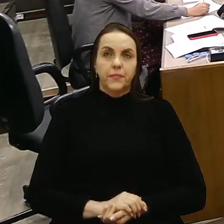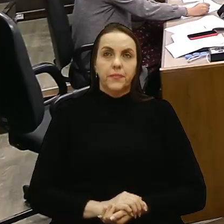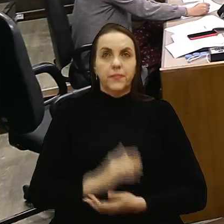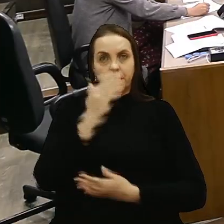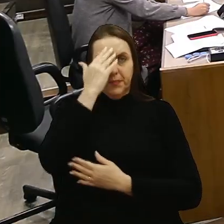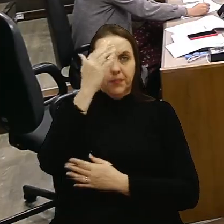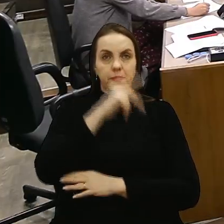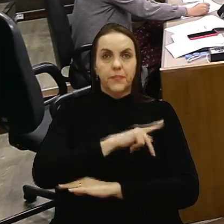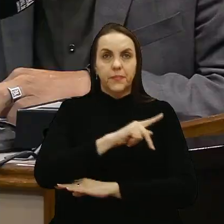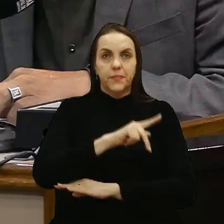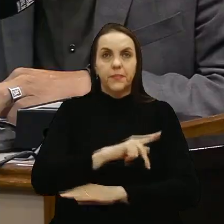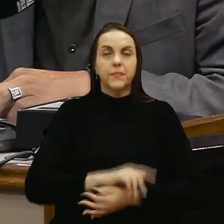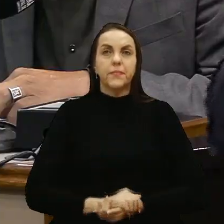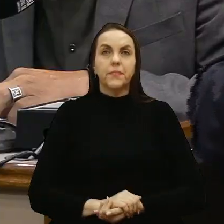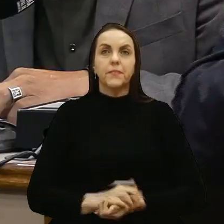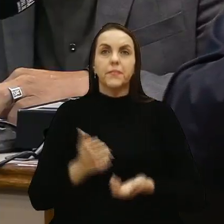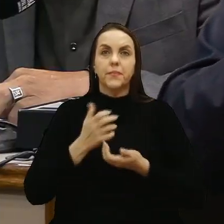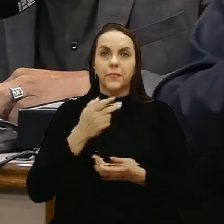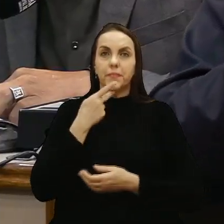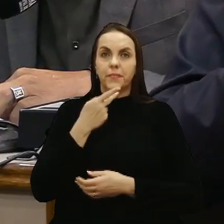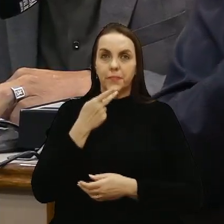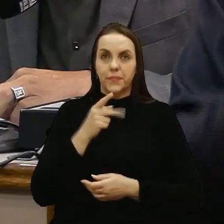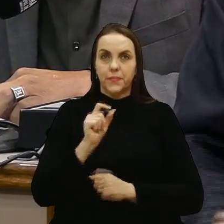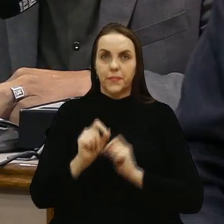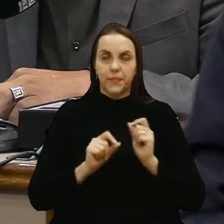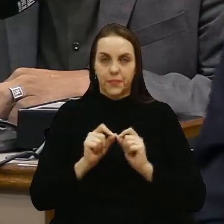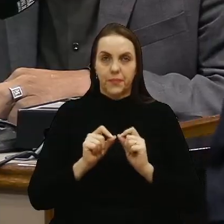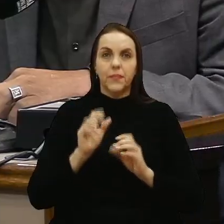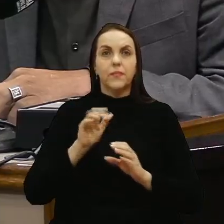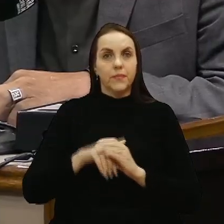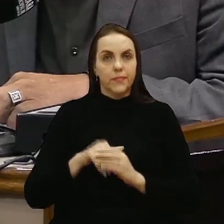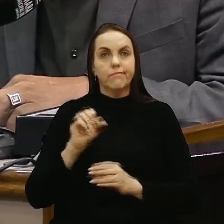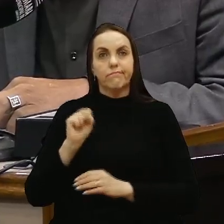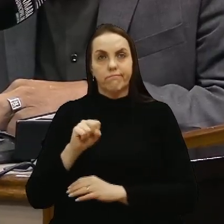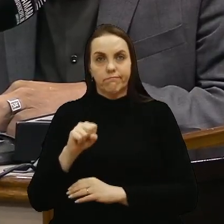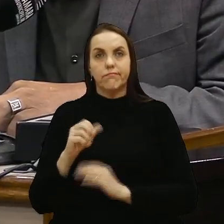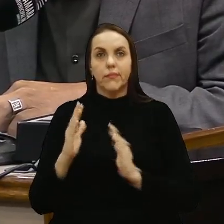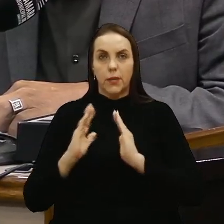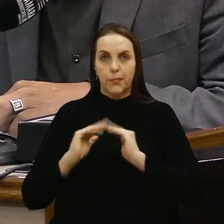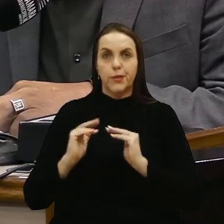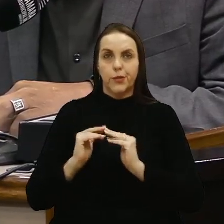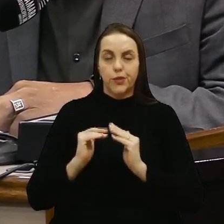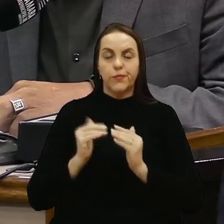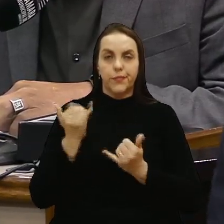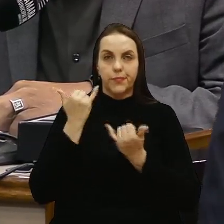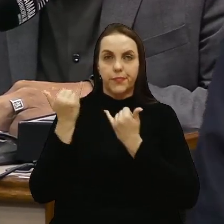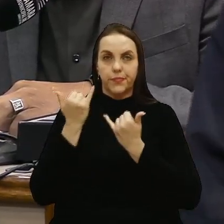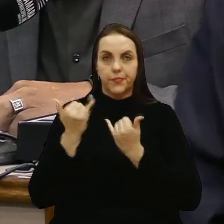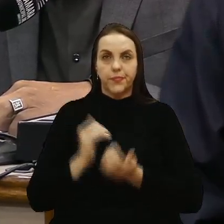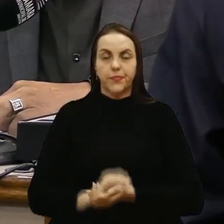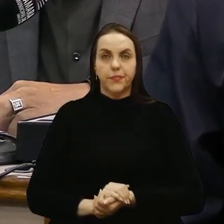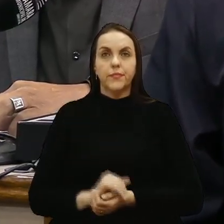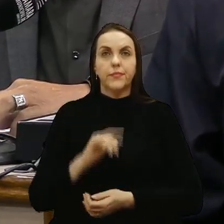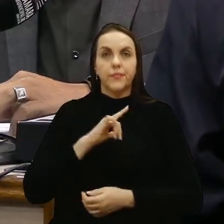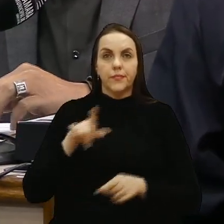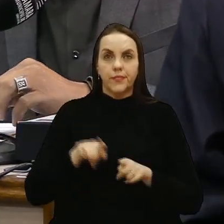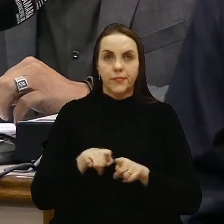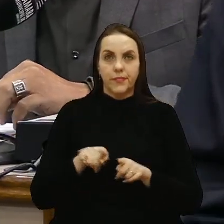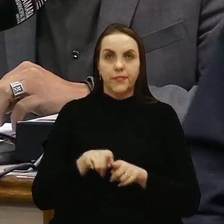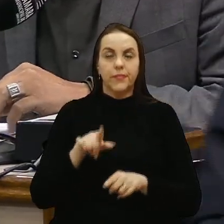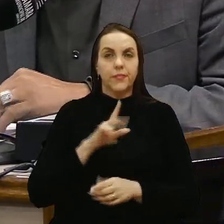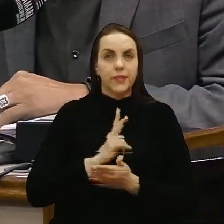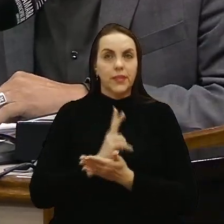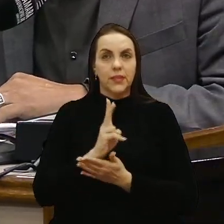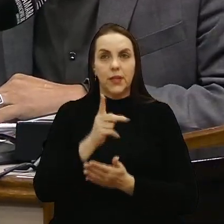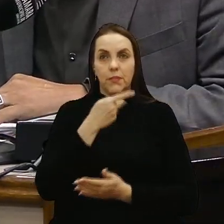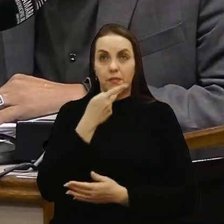Obrigado, senhor presidente. Quero dizer que voto favorável a esse pedido de informação. Eu que também tenho, sempre digo aqui,